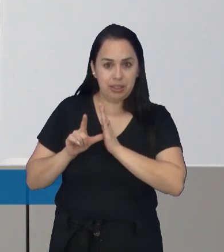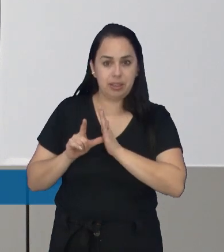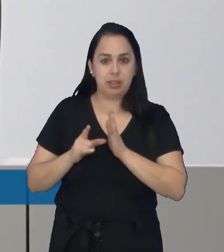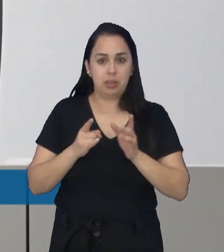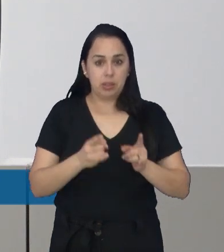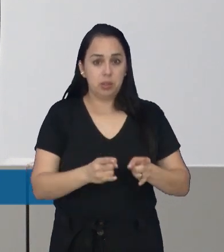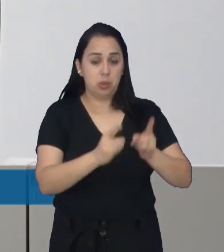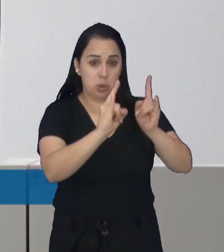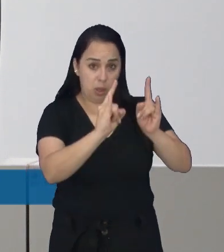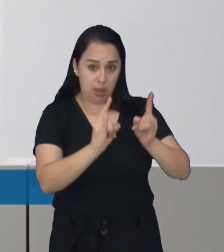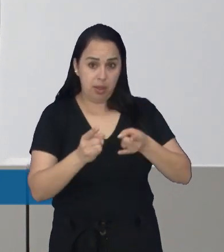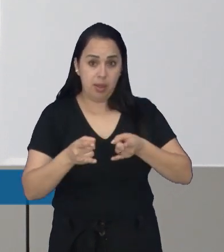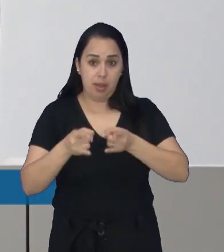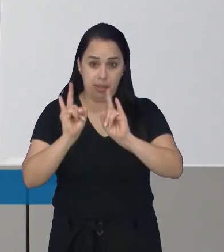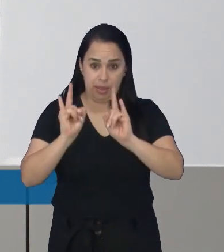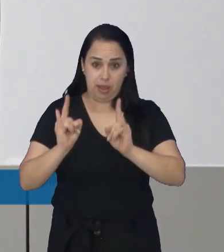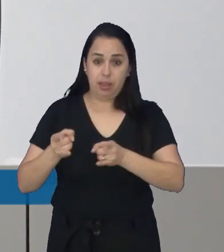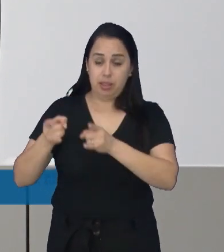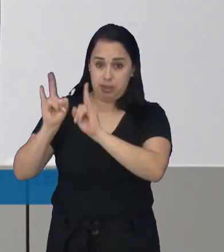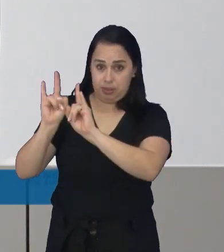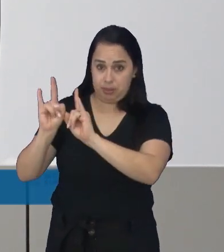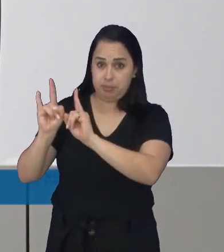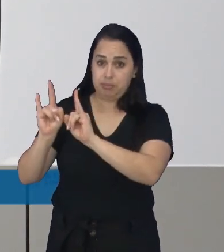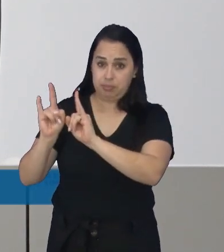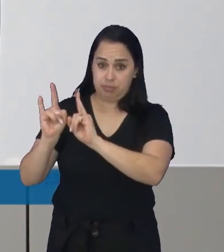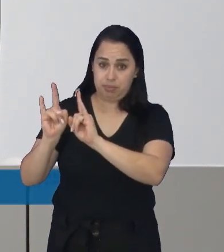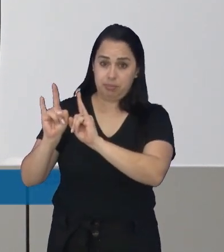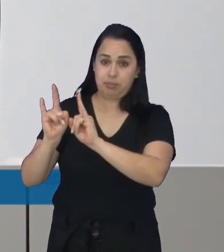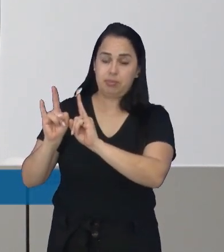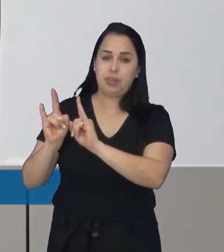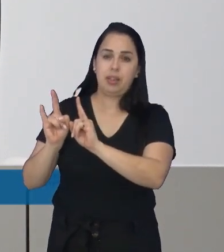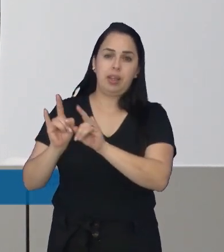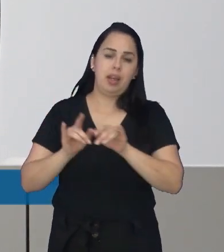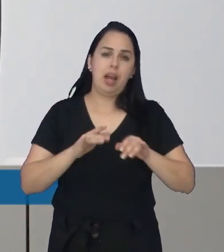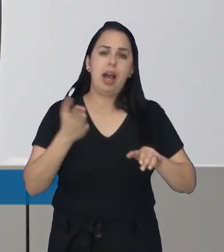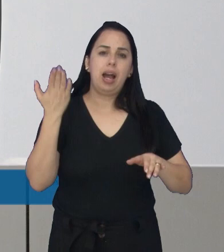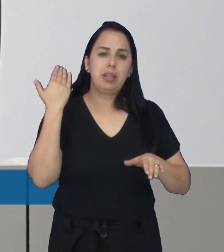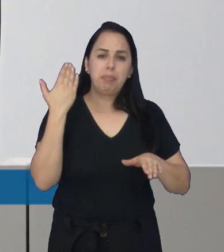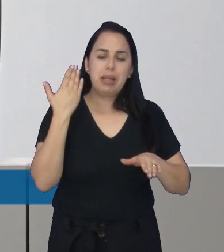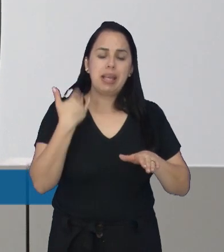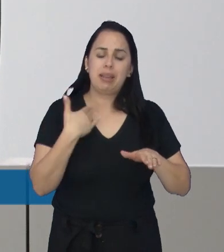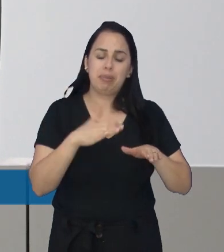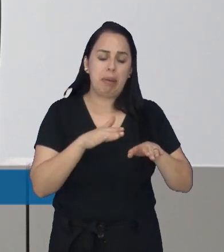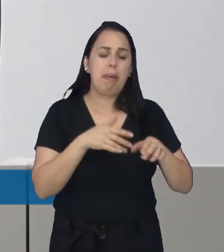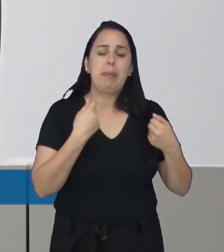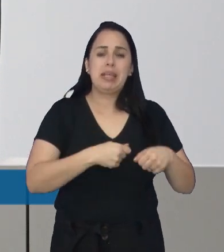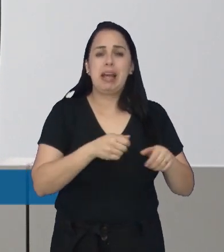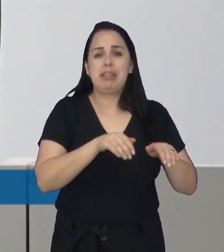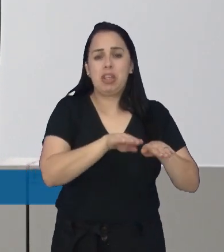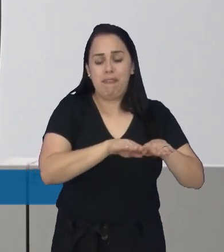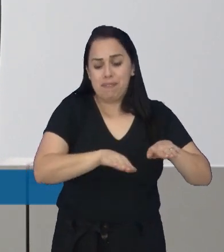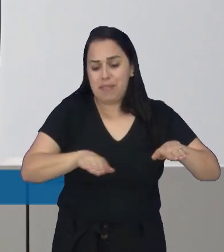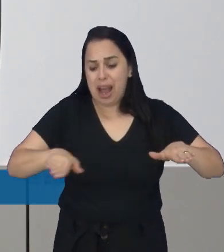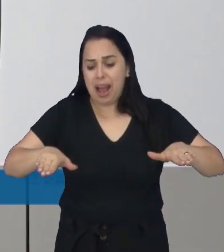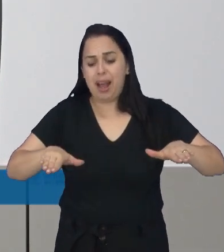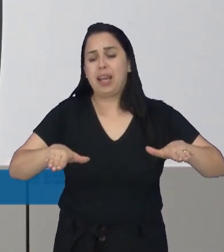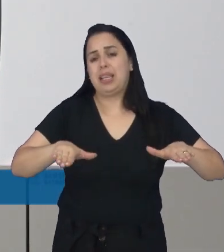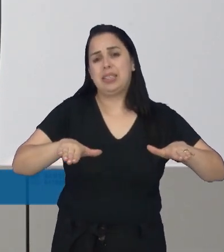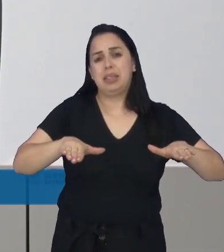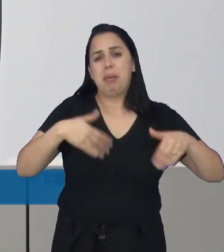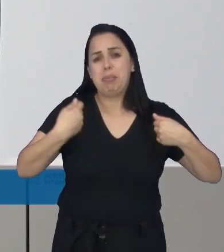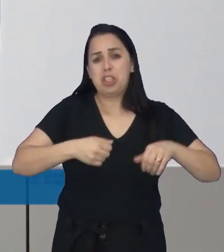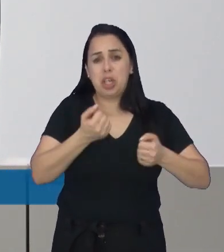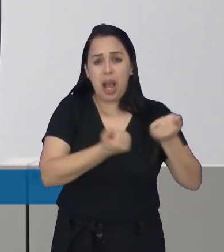possíveis onde foi reduzido a exigências de vaga área de lazer para baratear porque são predinhos até 20 unidades